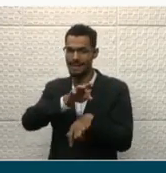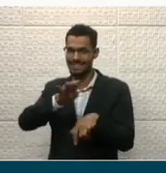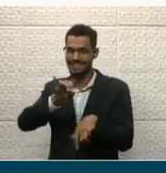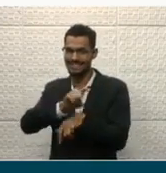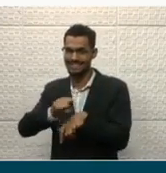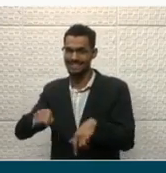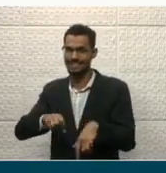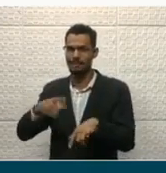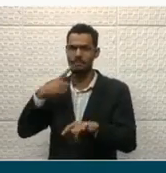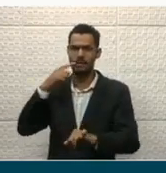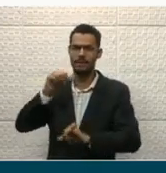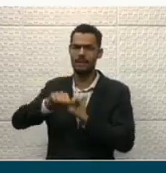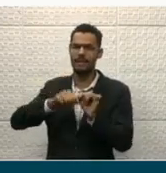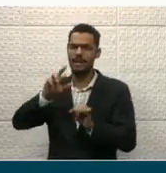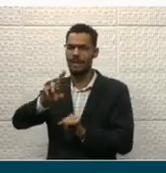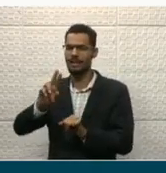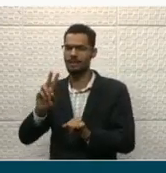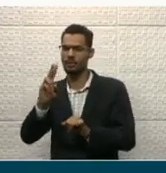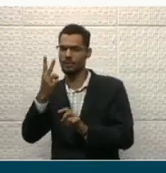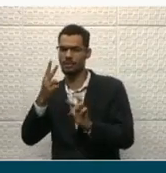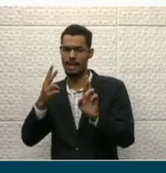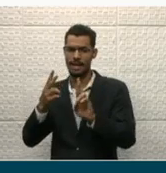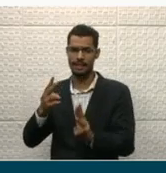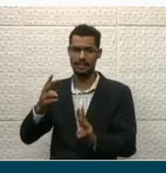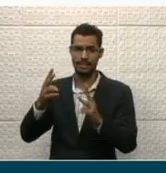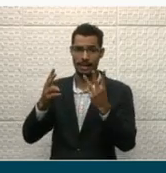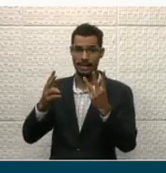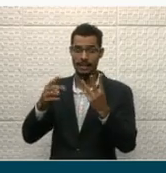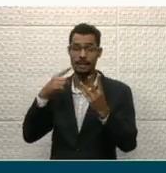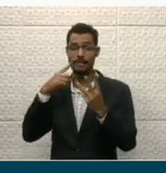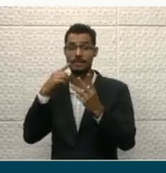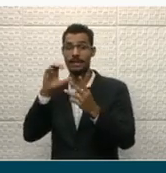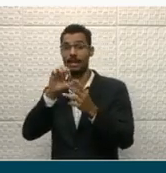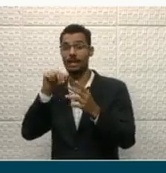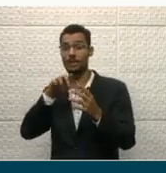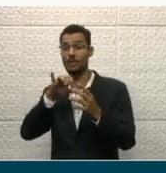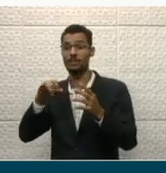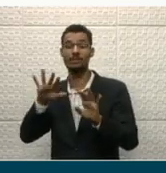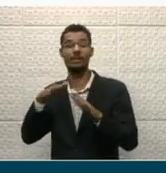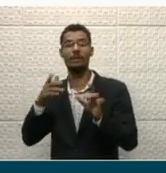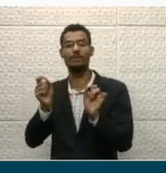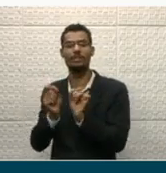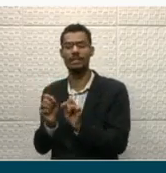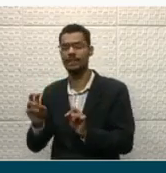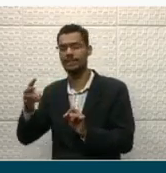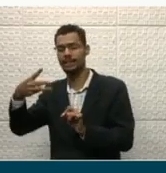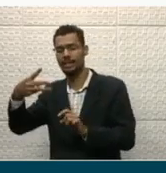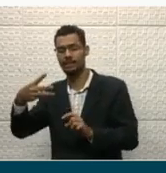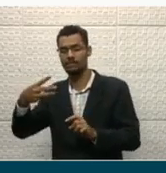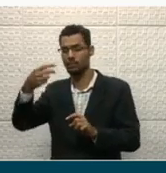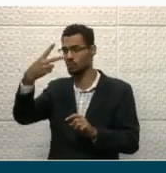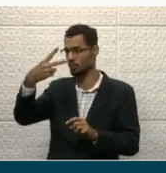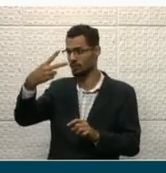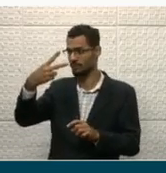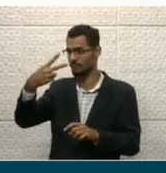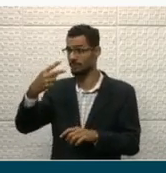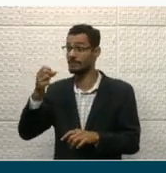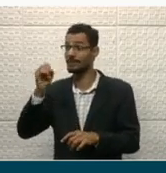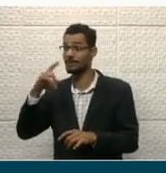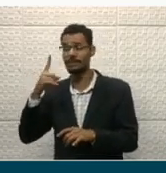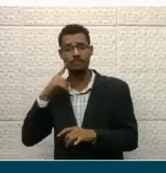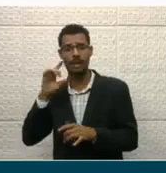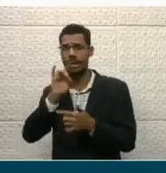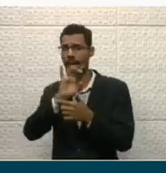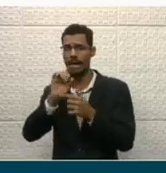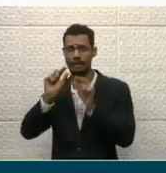uma transformação de R2 em R3, a matriz canônica será 3 por 2. Cada uma